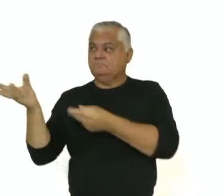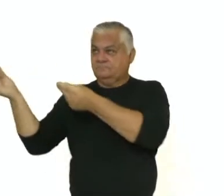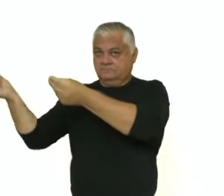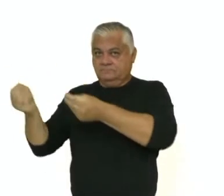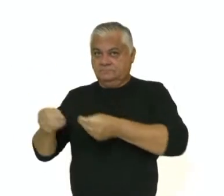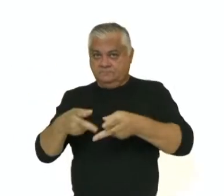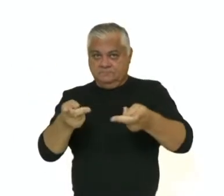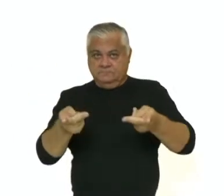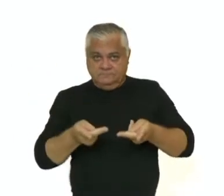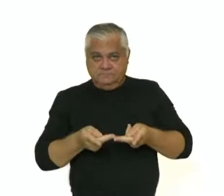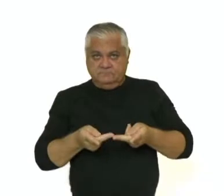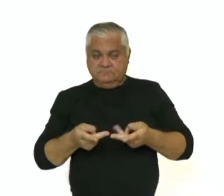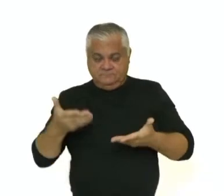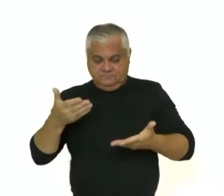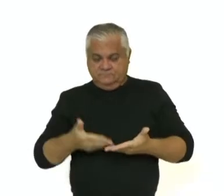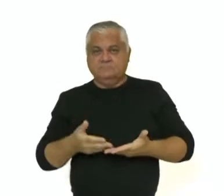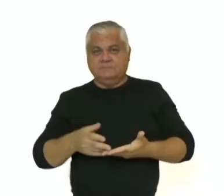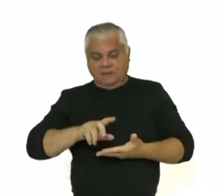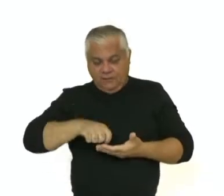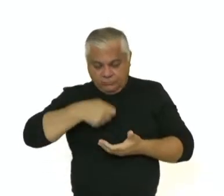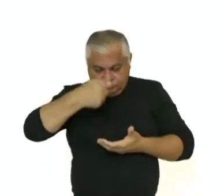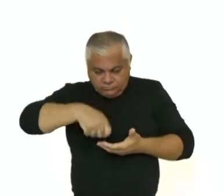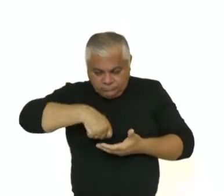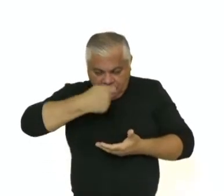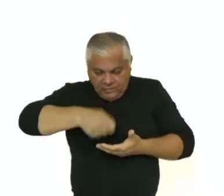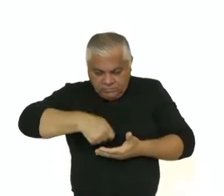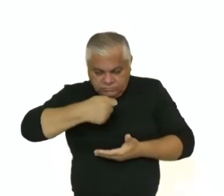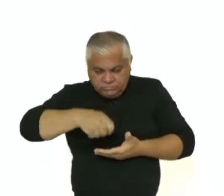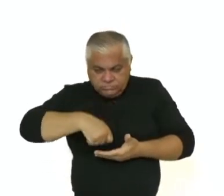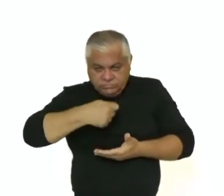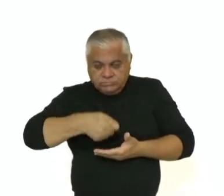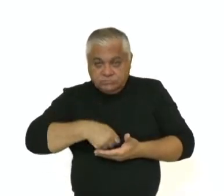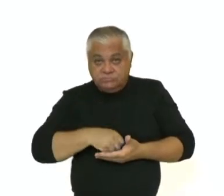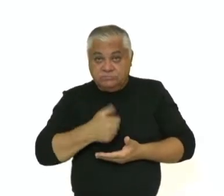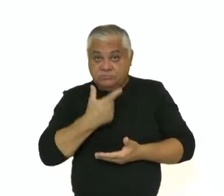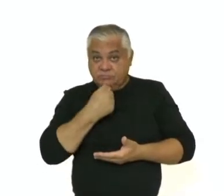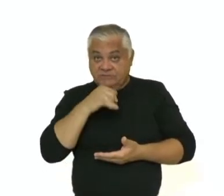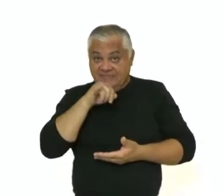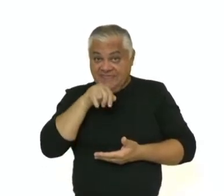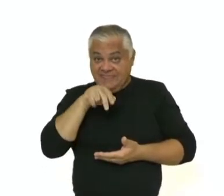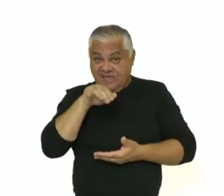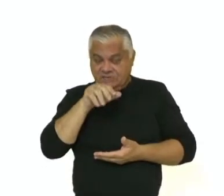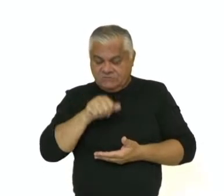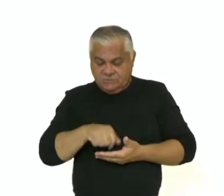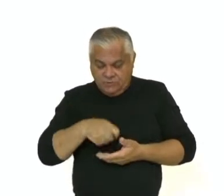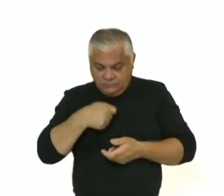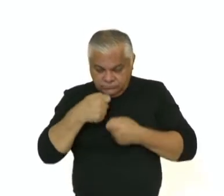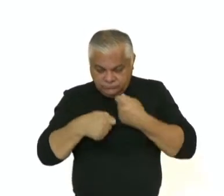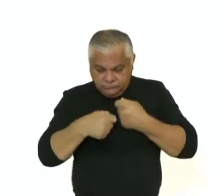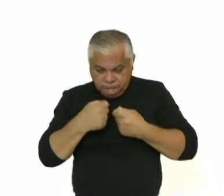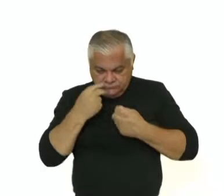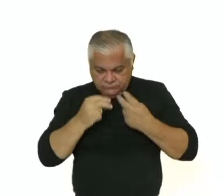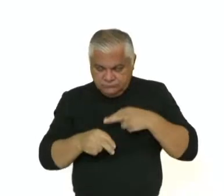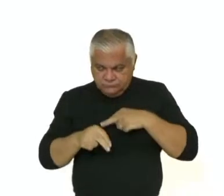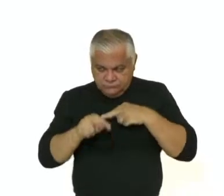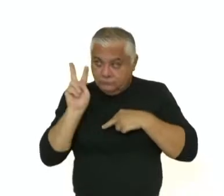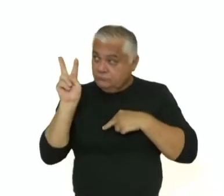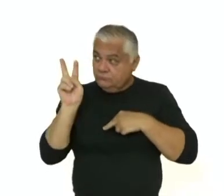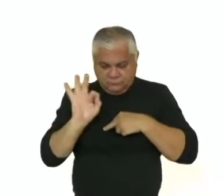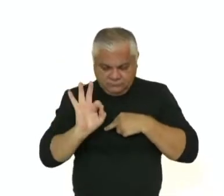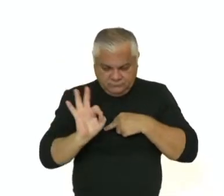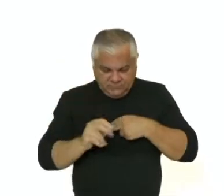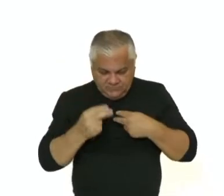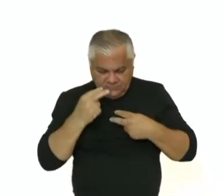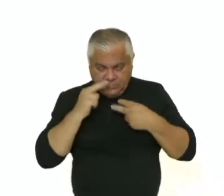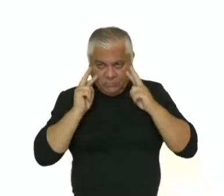que este lhe apresentava e tratou de comer. Inácio ia comendo devagarinho, não ousando levantar os olhos do prato, nem